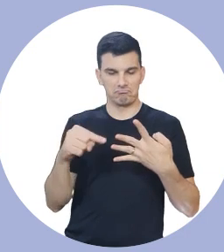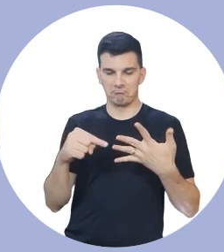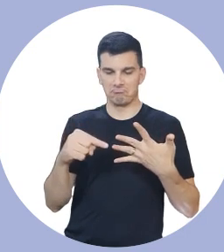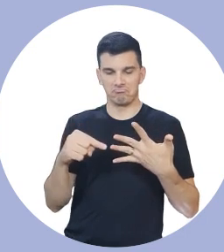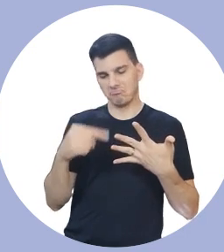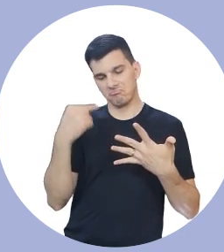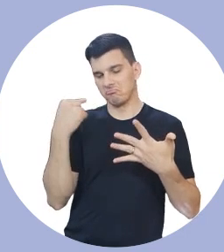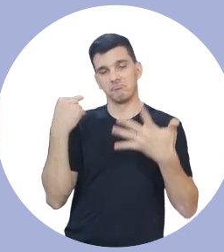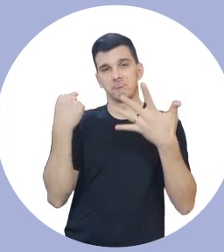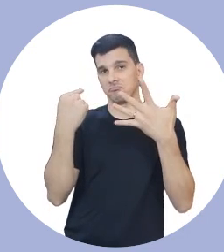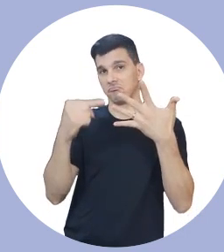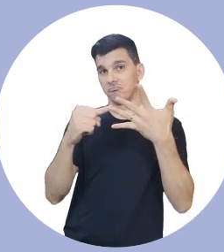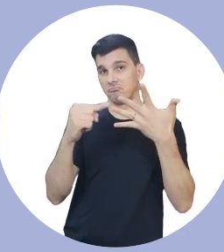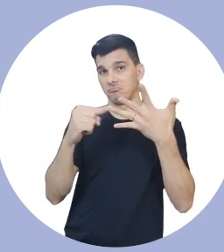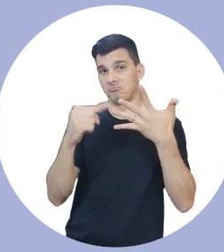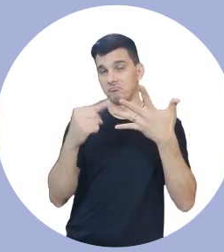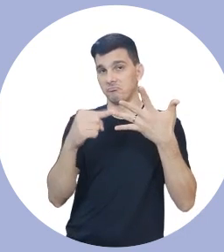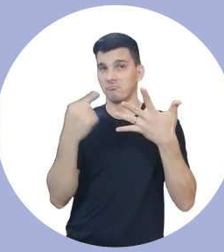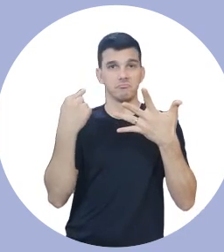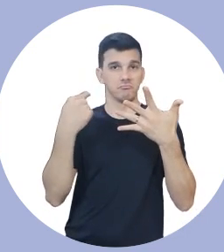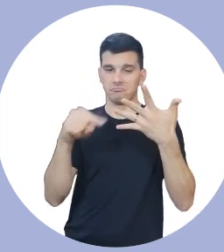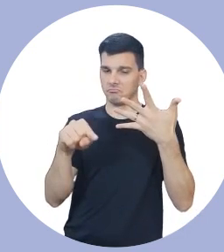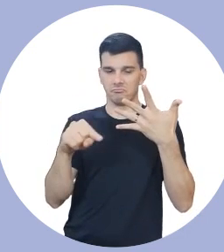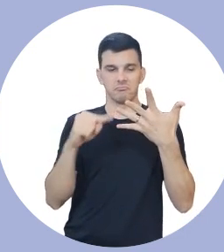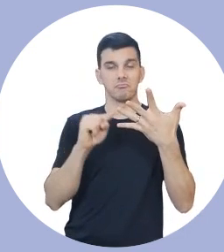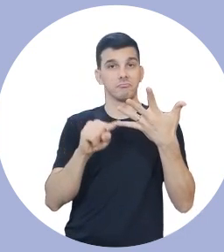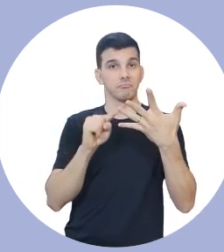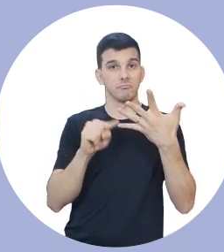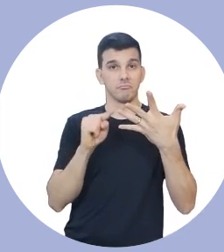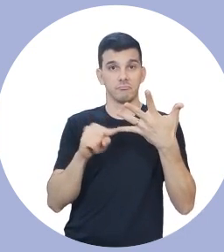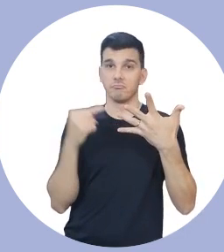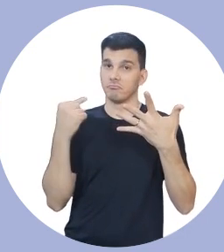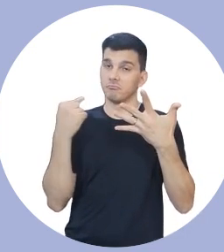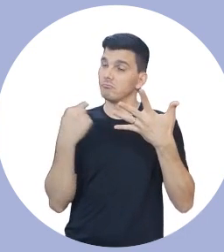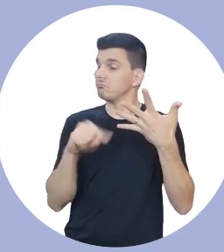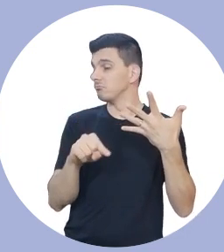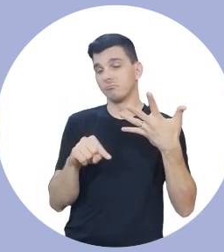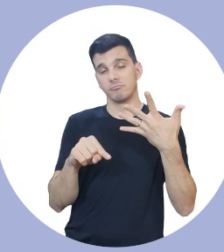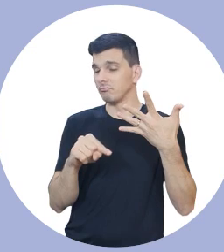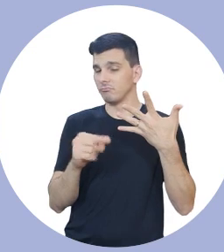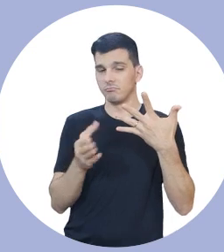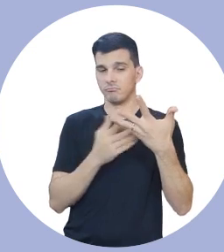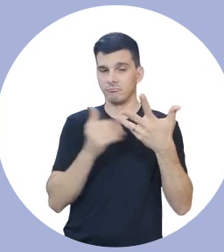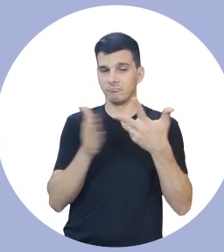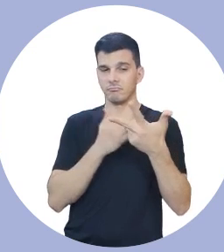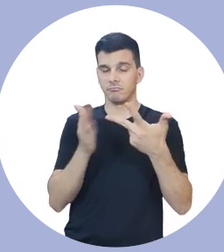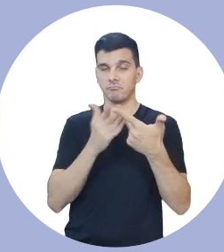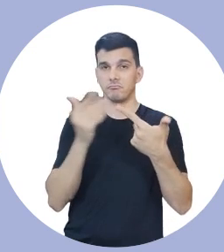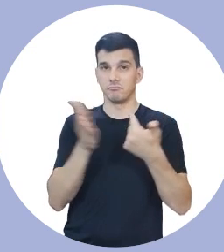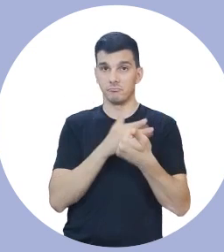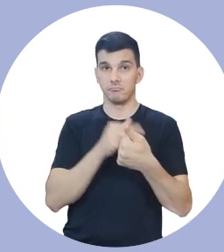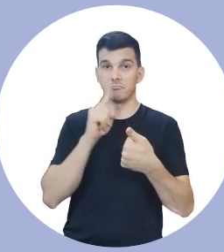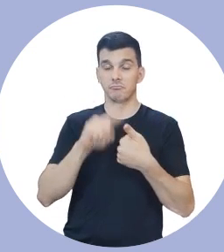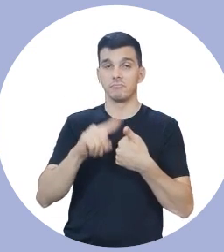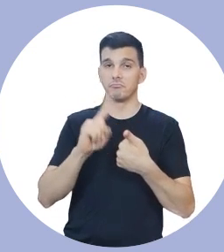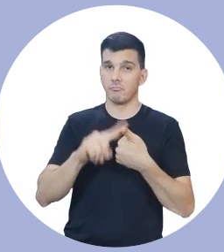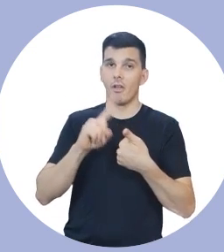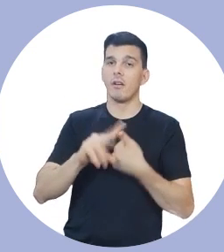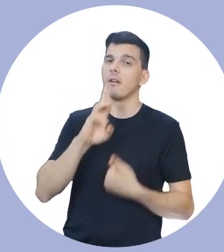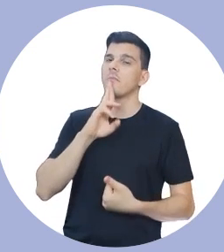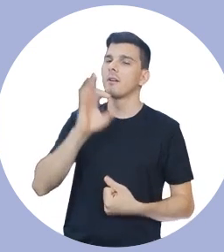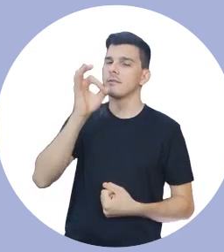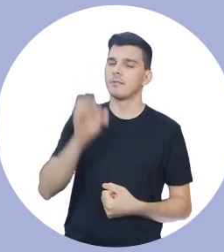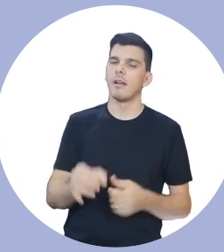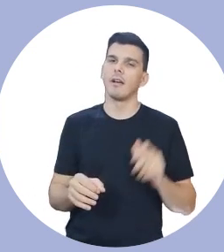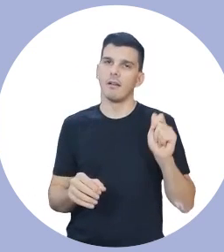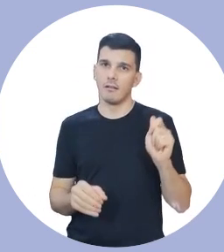Também não. Vaporização dos gases de caráter alcalino? Muito menos. Aumento do pH da solução no interior do frasco. Se você aumenta